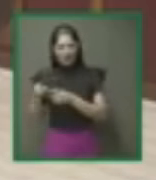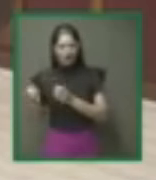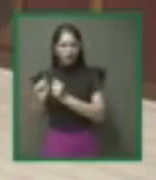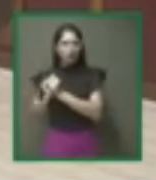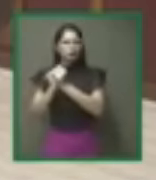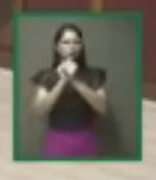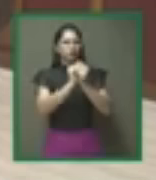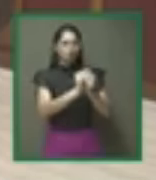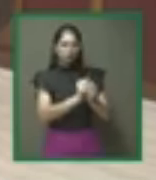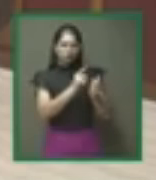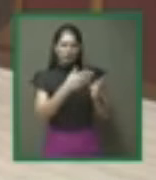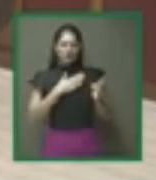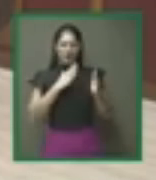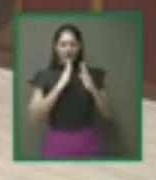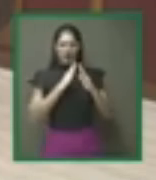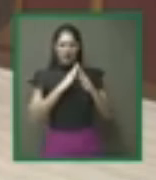E